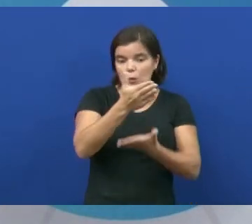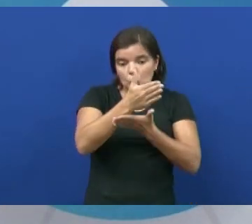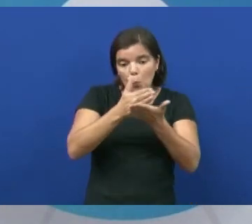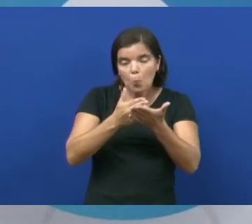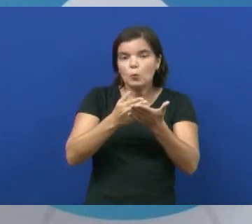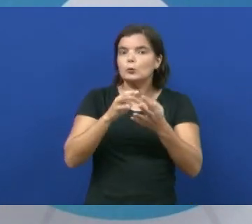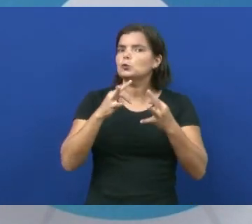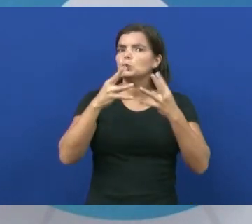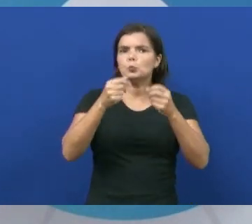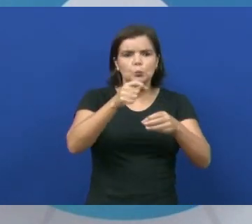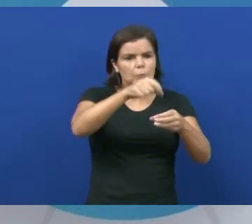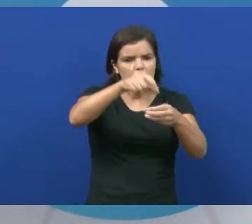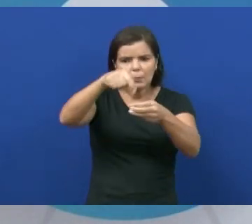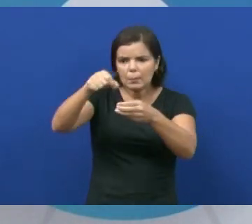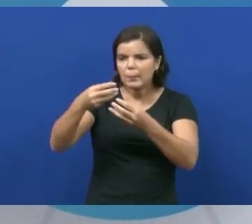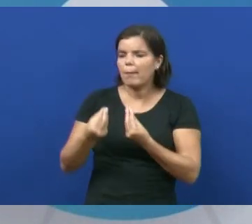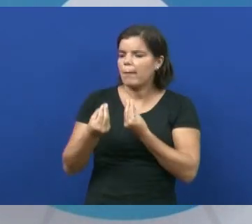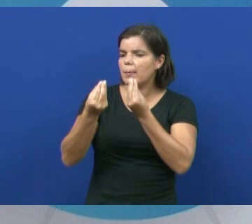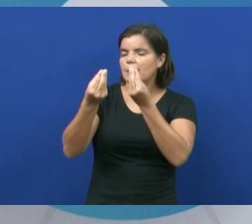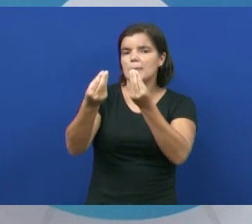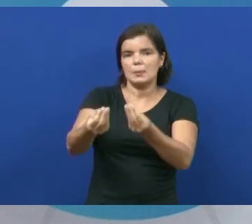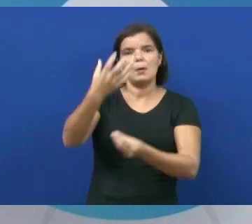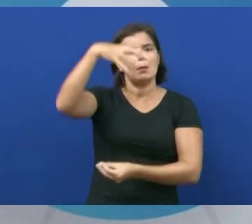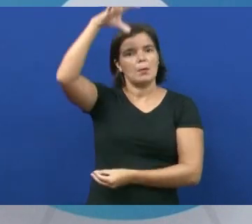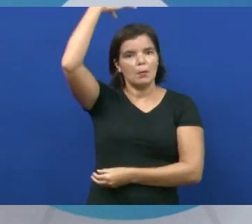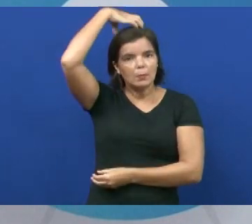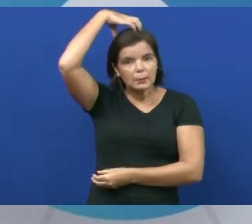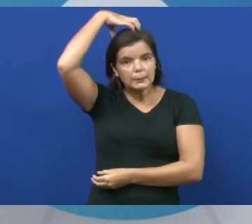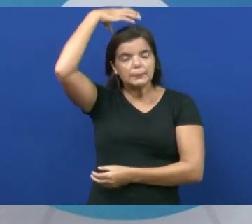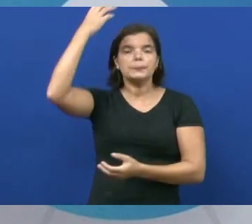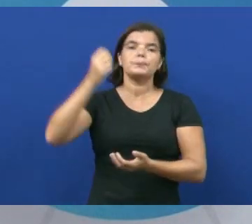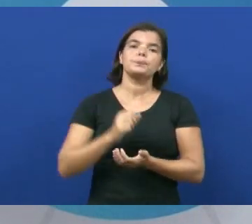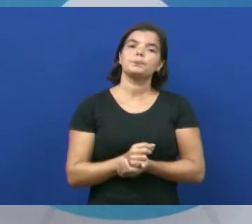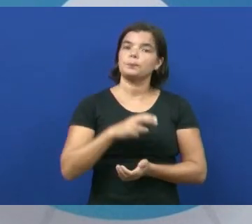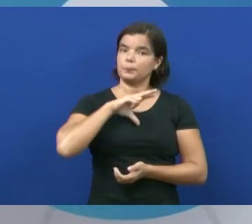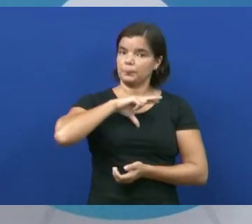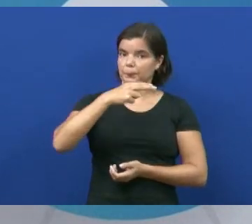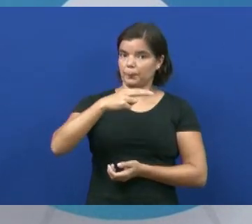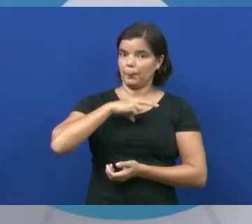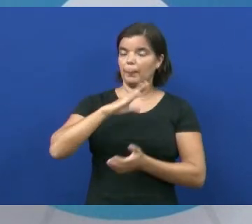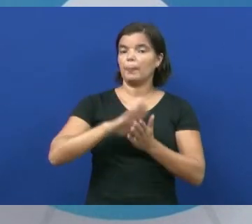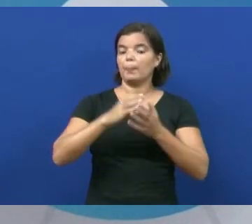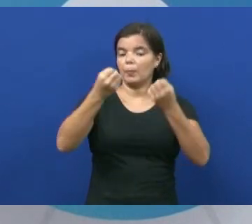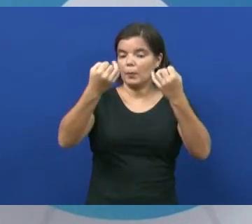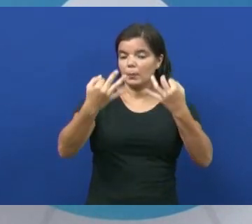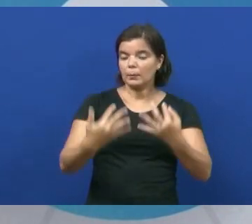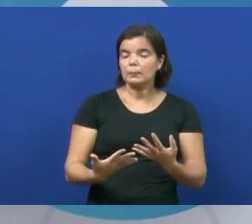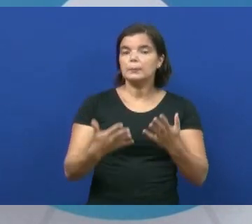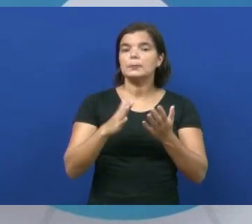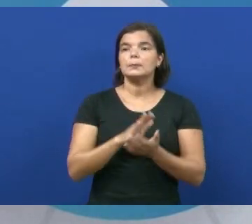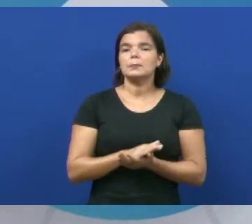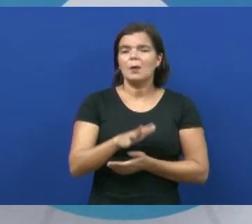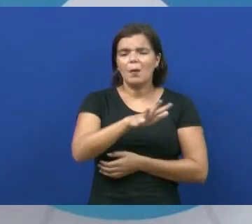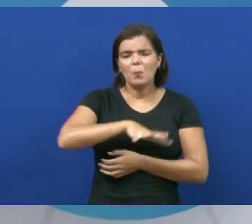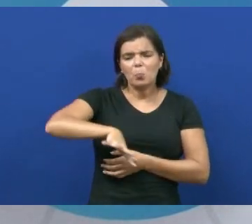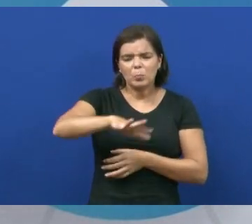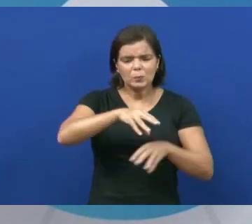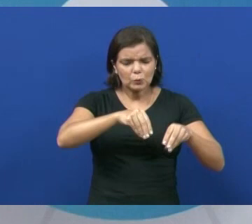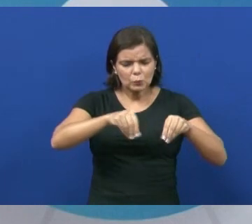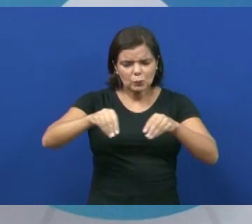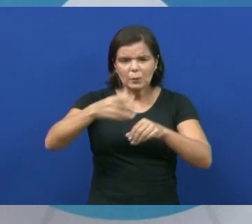era produzido nessas extensões era entregue a eles, tá? Então, como nós mencionamos, a maior parte